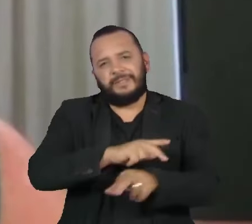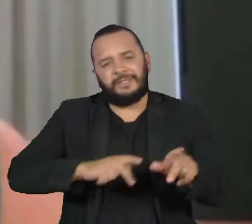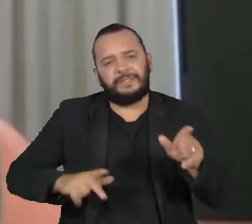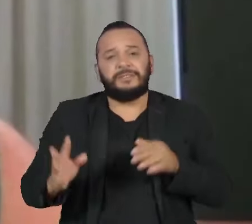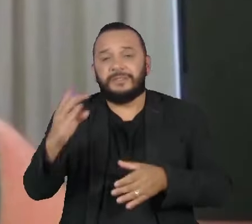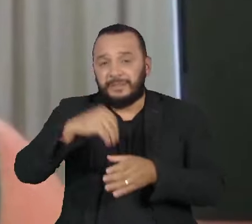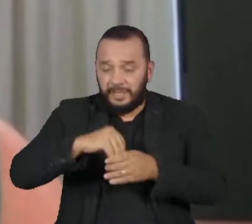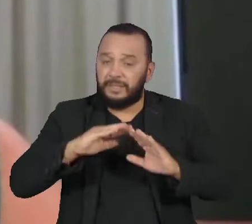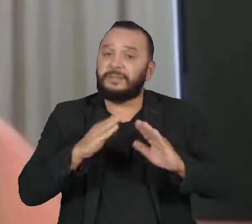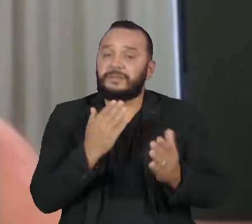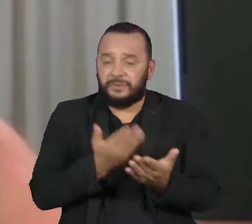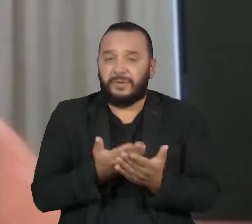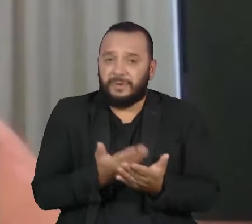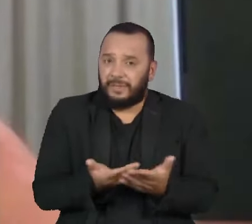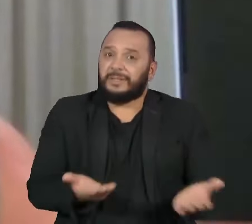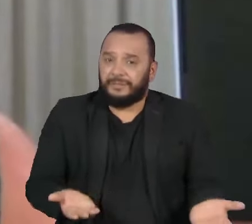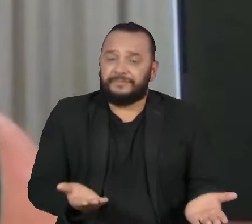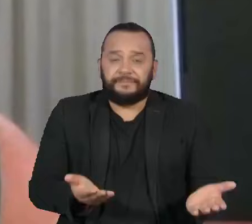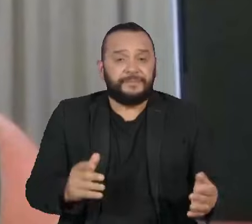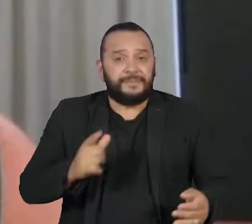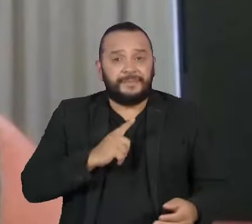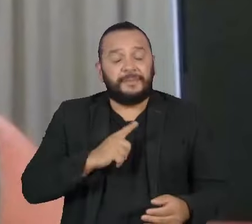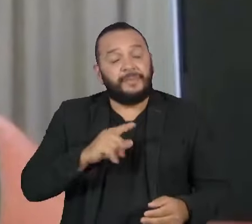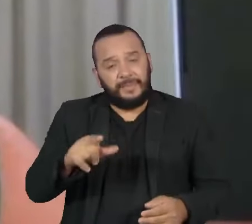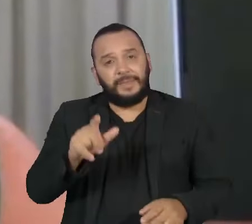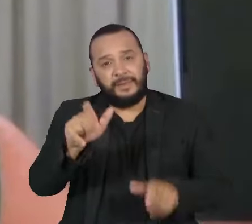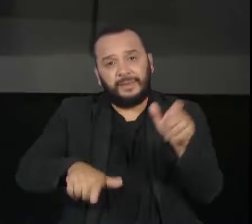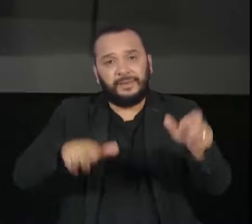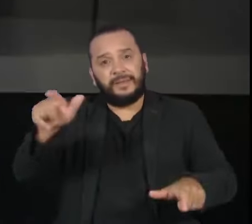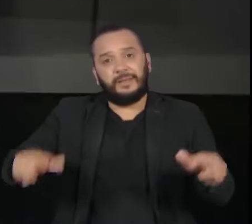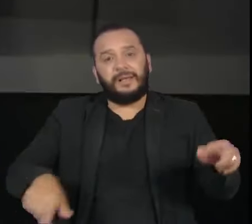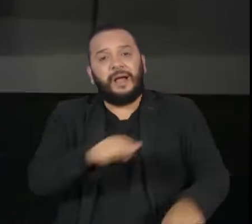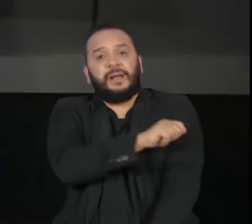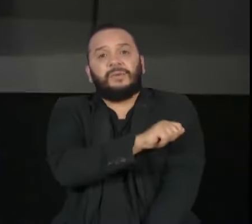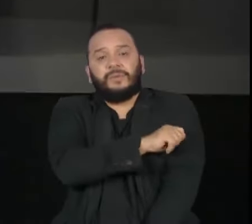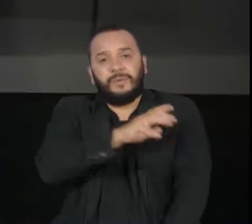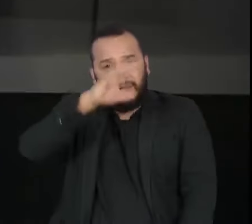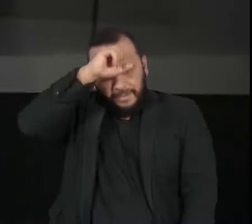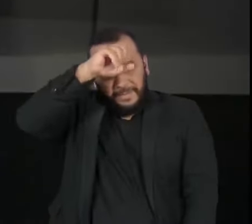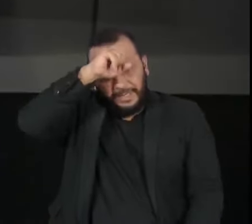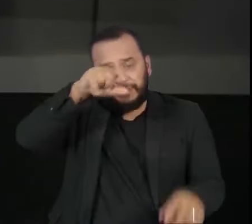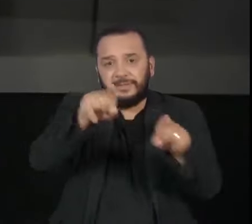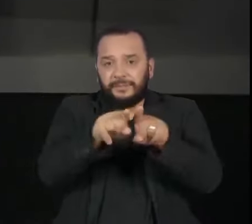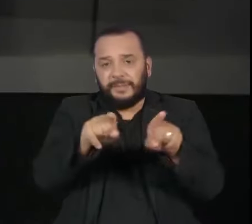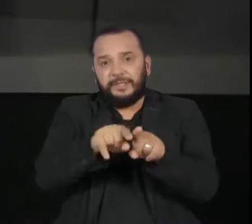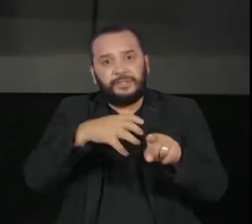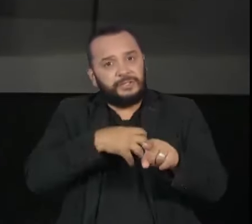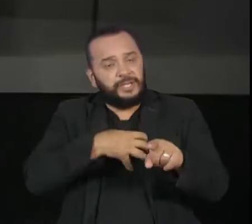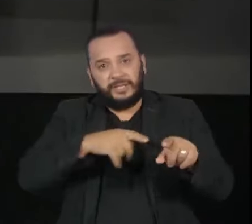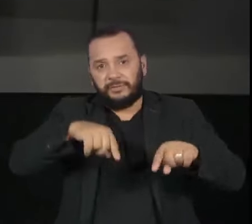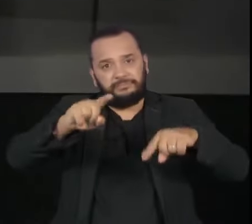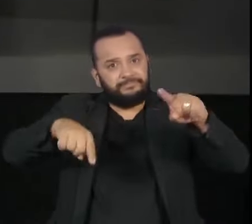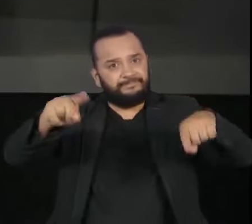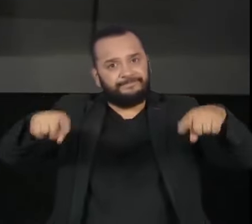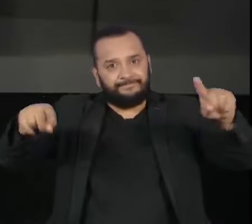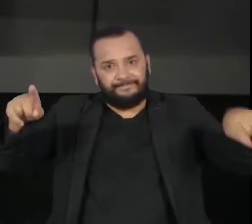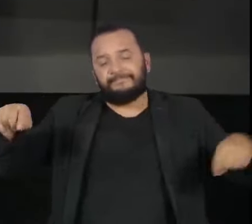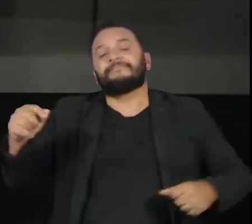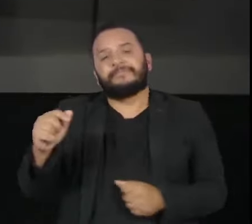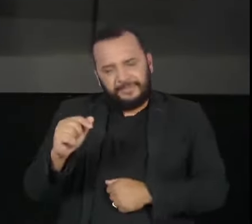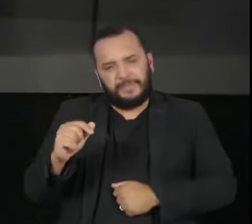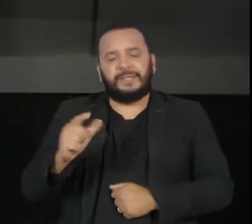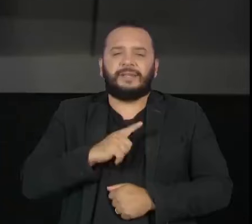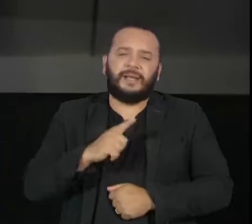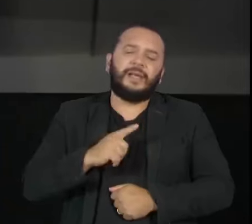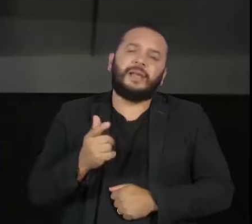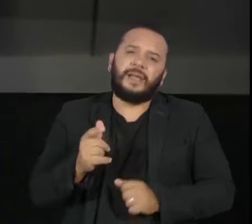sala de aula, você tem alunos que aprendem de formas diferentes. Então, ter recursos diferentes é muito importante. Tem aluno que gosta